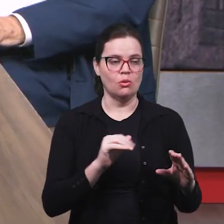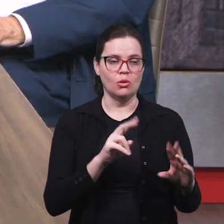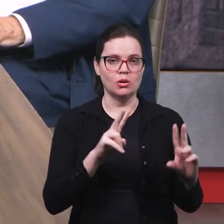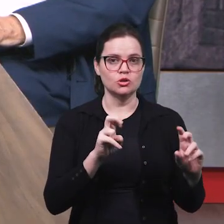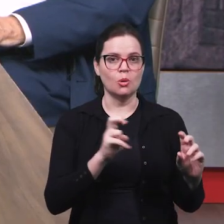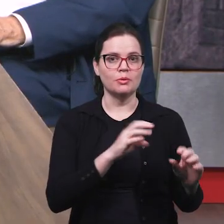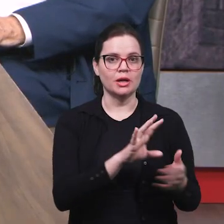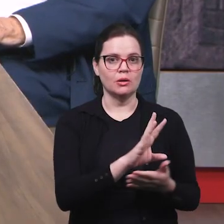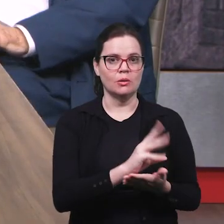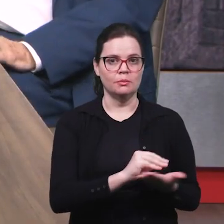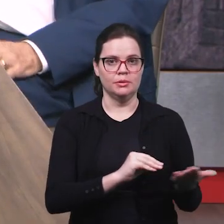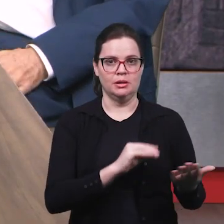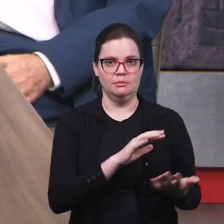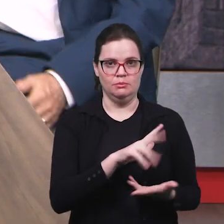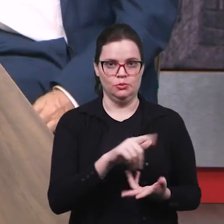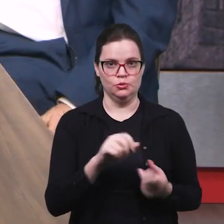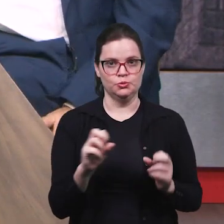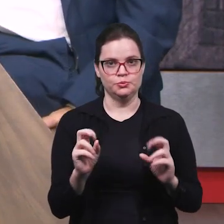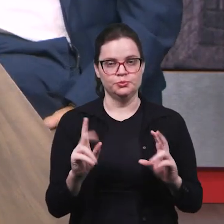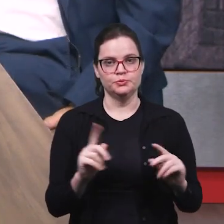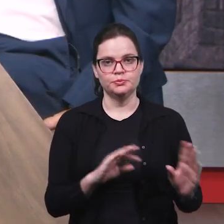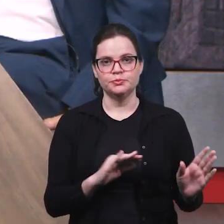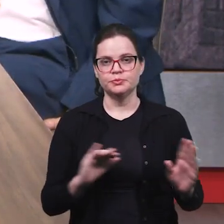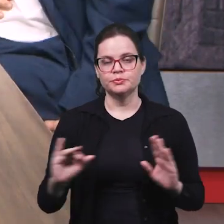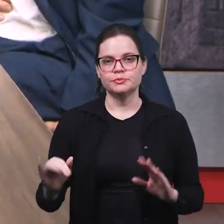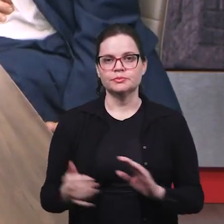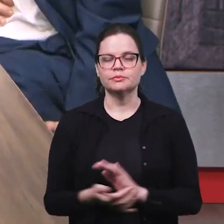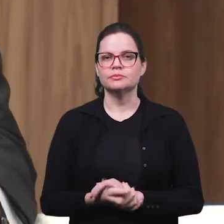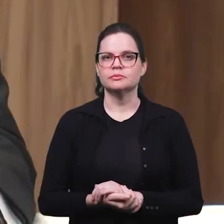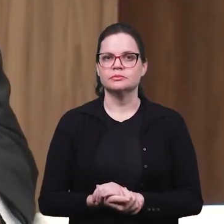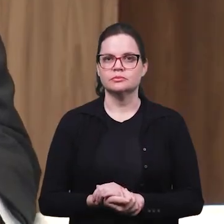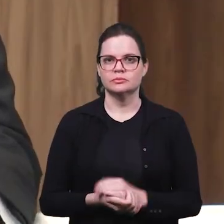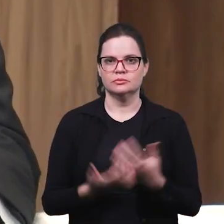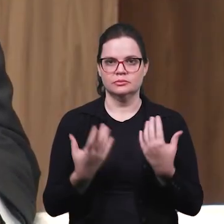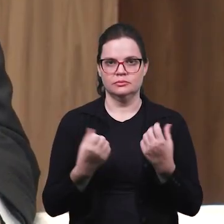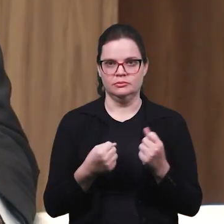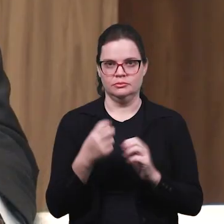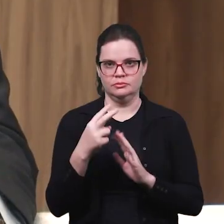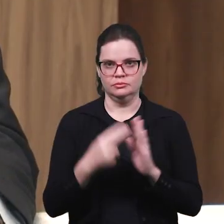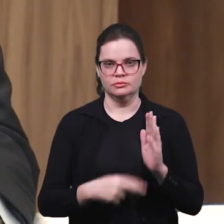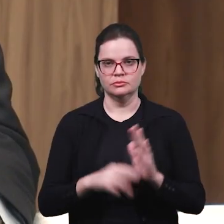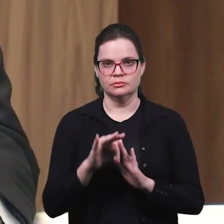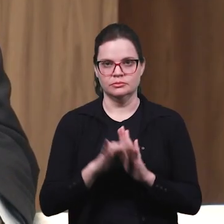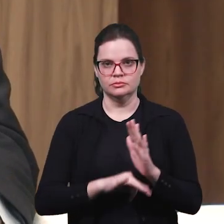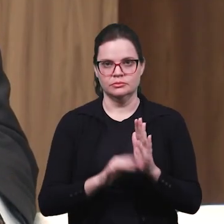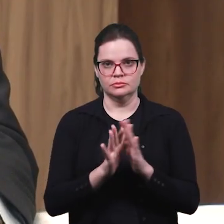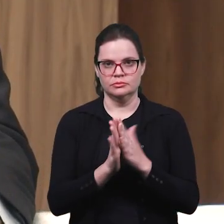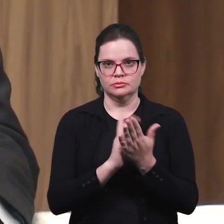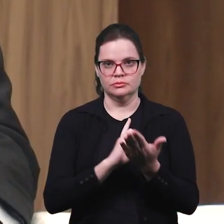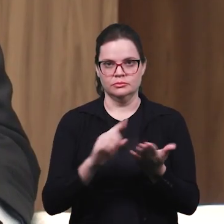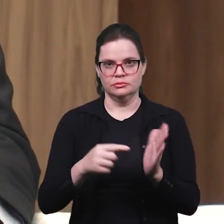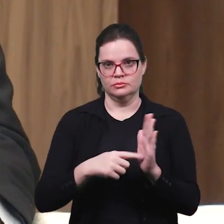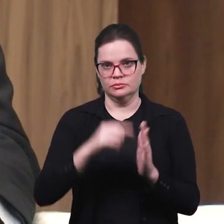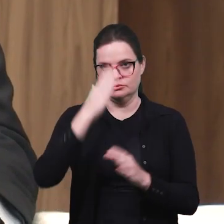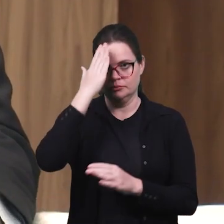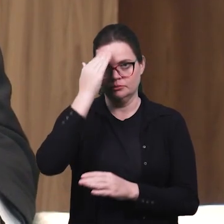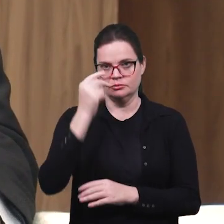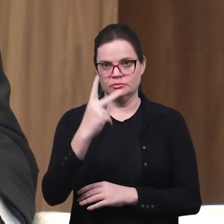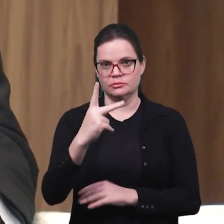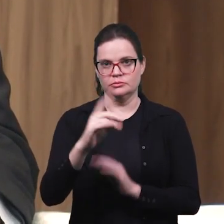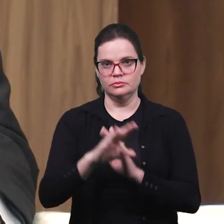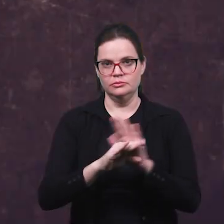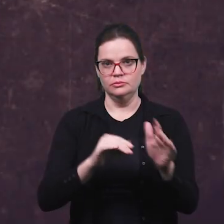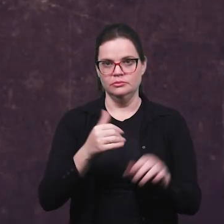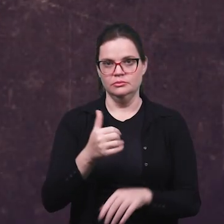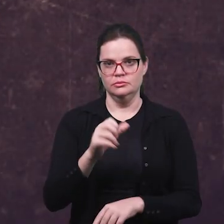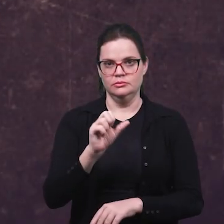Eugênio, para dar continuidade. Vamos contextualizar na palavra. É interessante lembrar que Provérbios 18, 1 diz